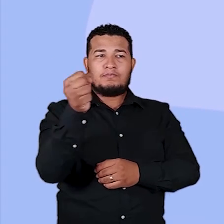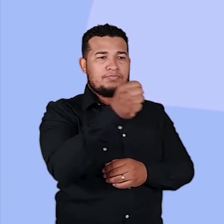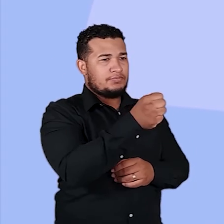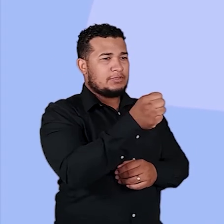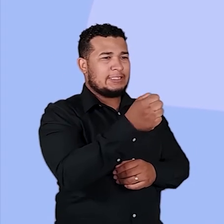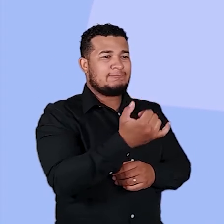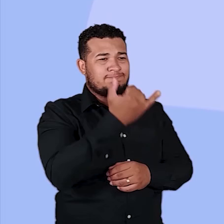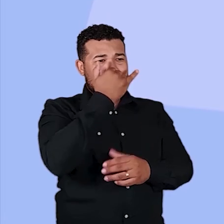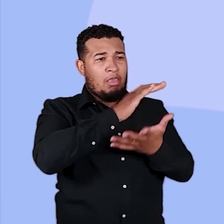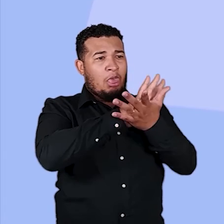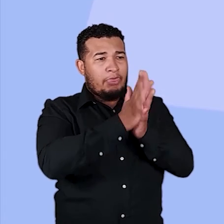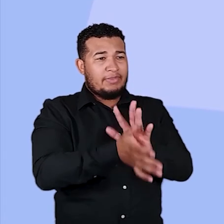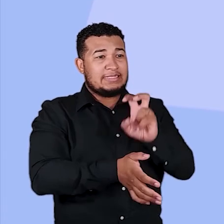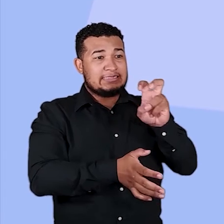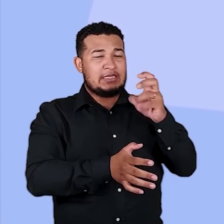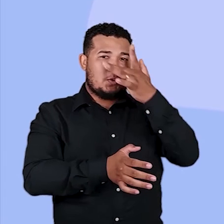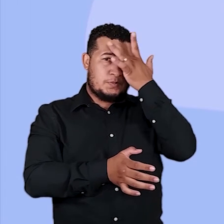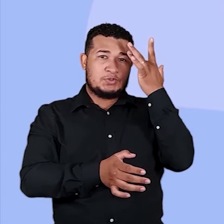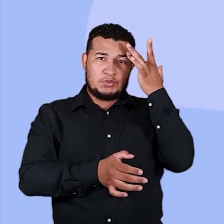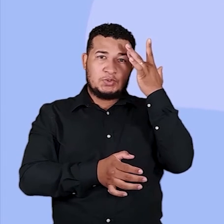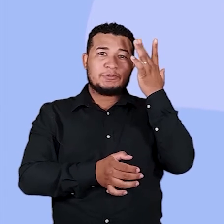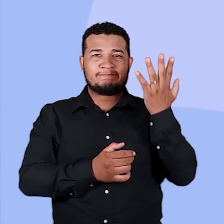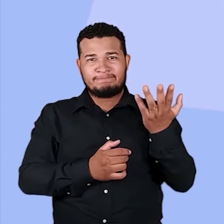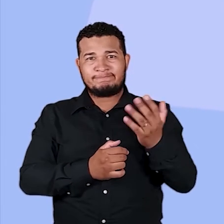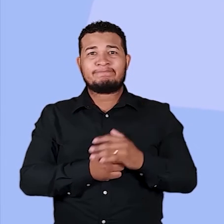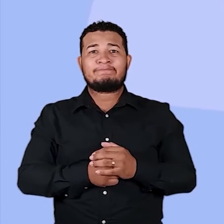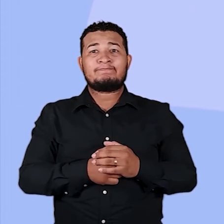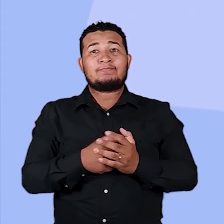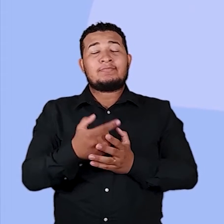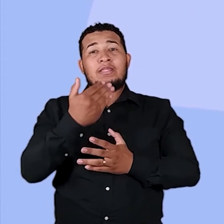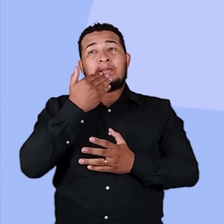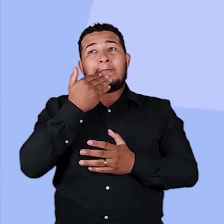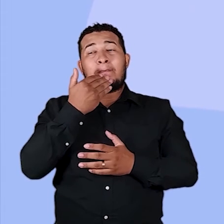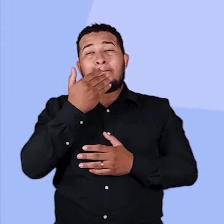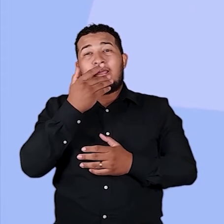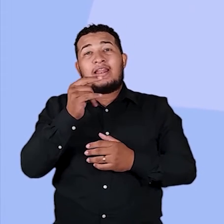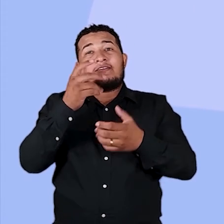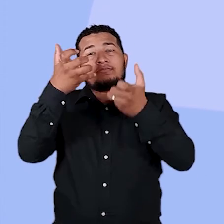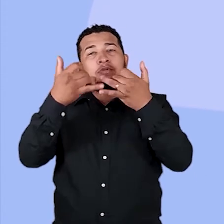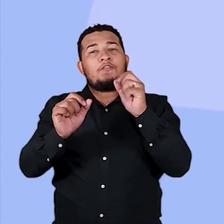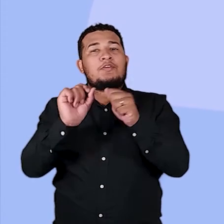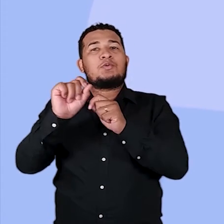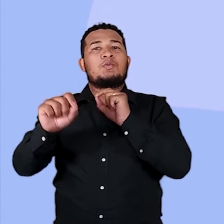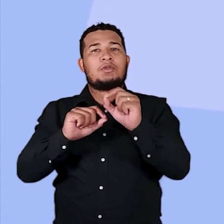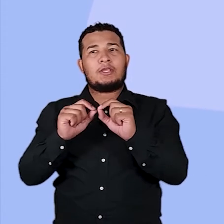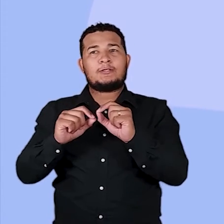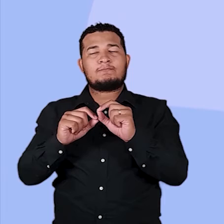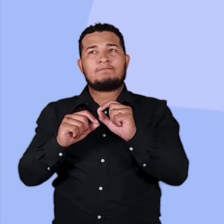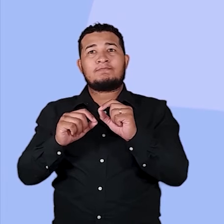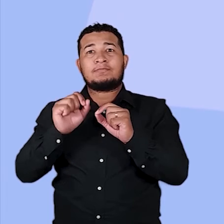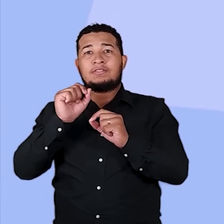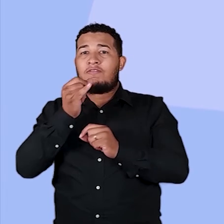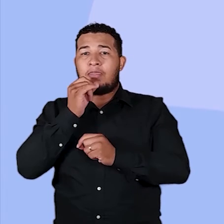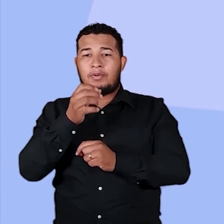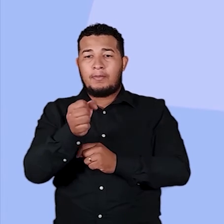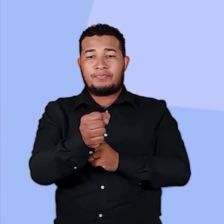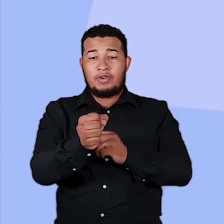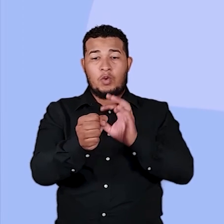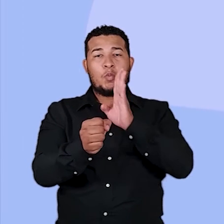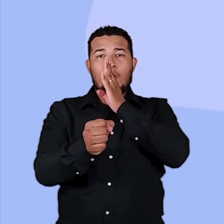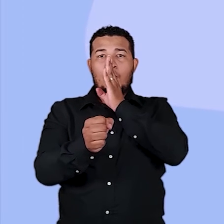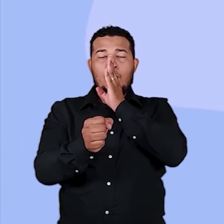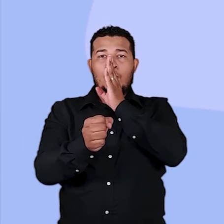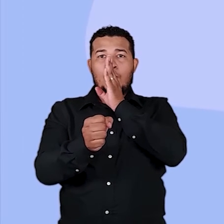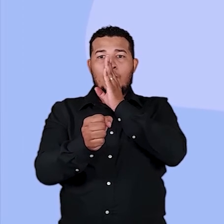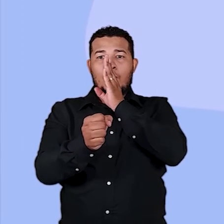de 5 pessoas. Então a Philippa Foot, ali, ela pede para você se colocar na seguinte situação. Se você não mexer